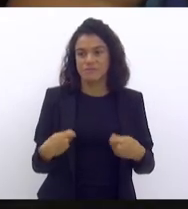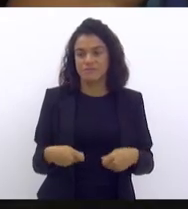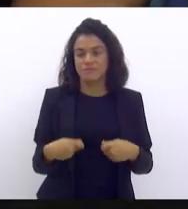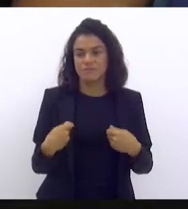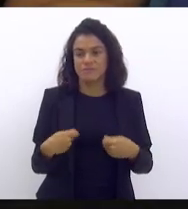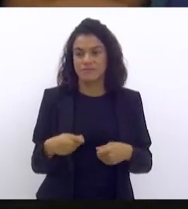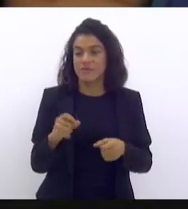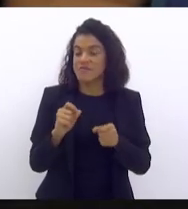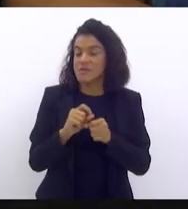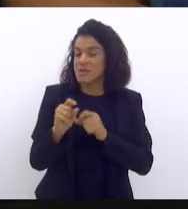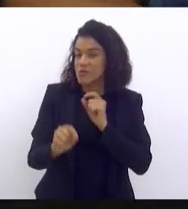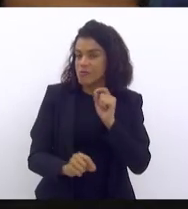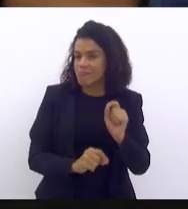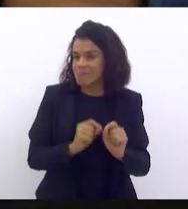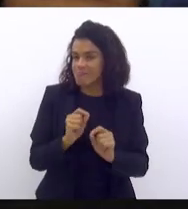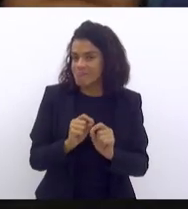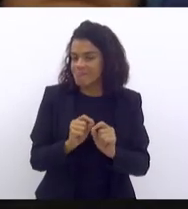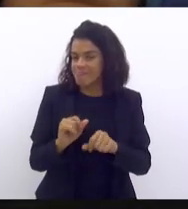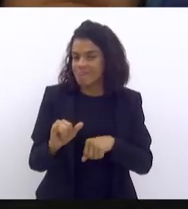fazer o seguinte.